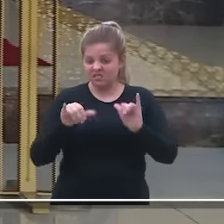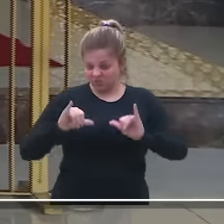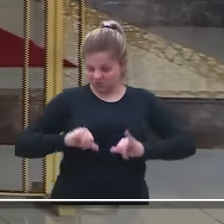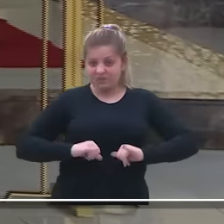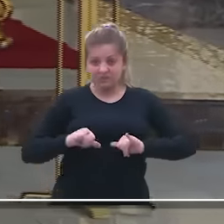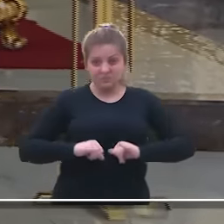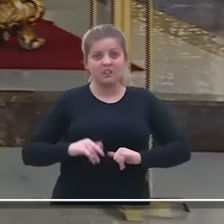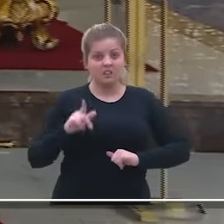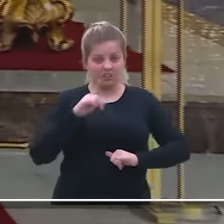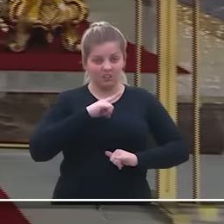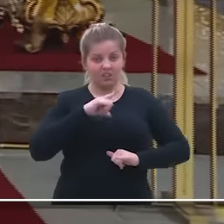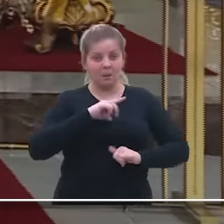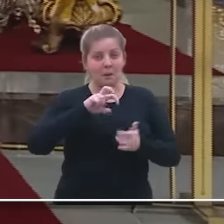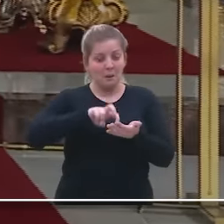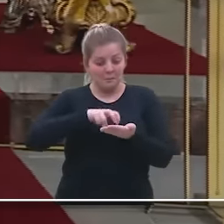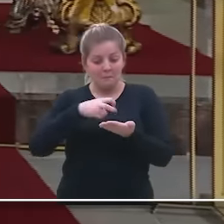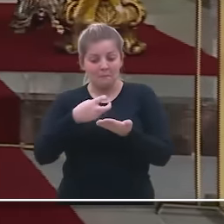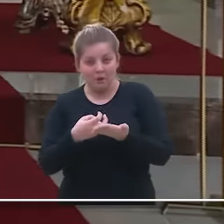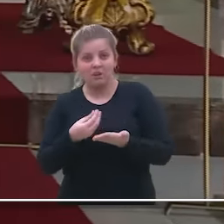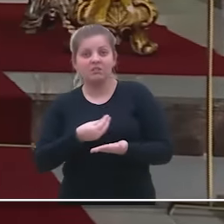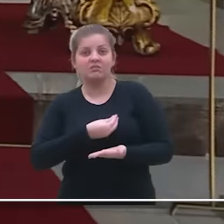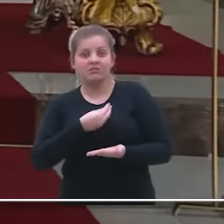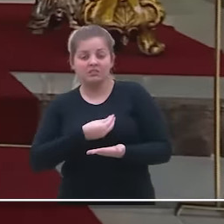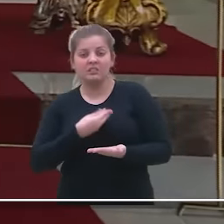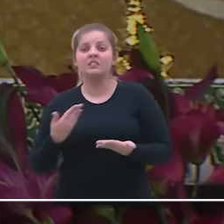essa Morte e